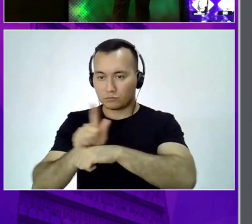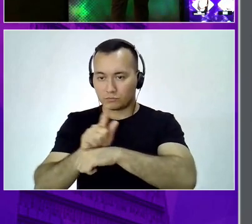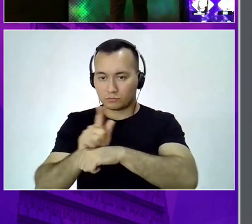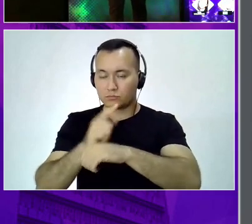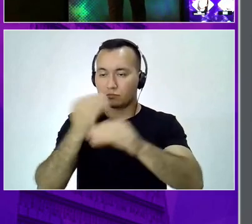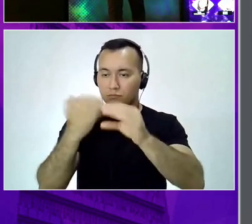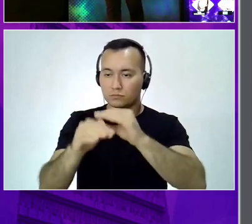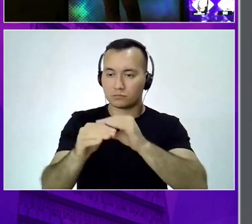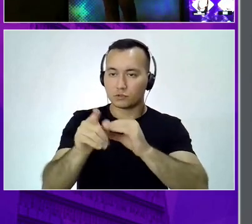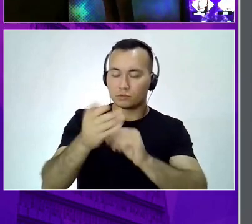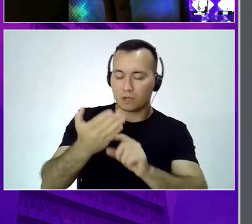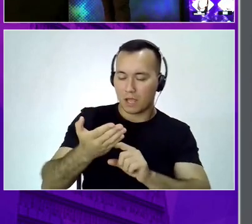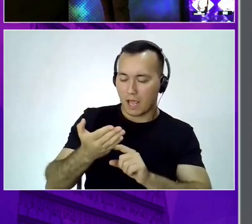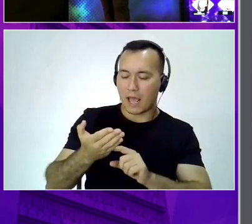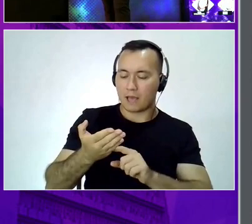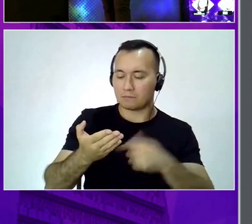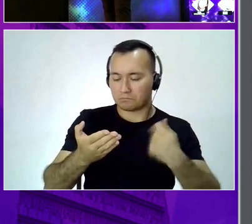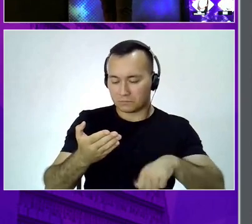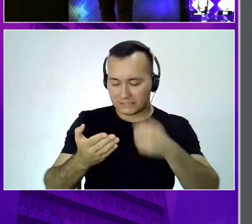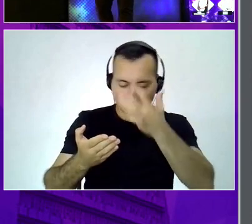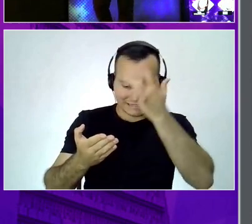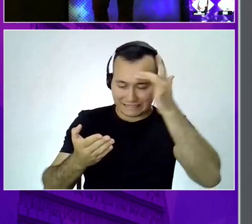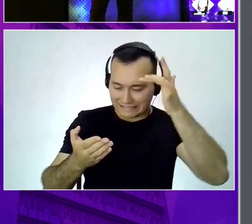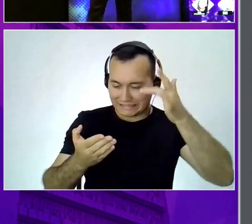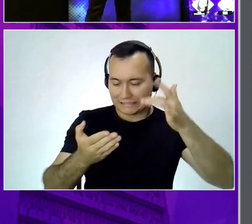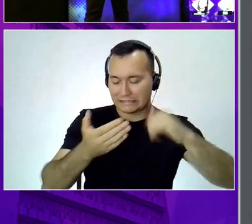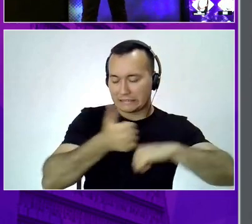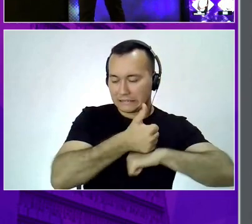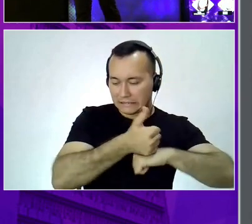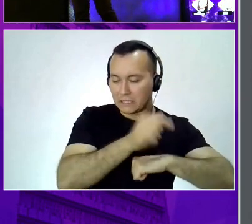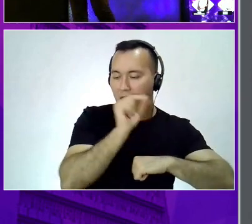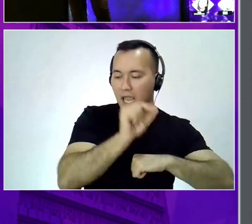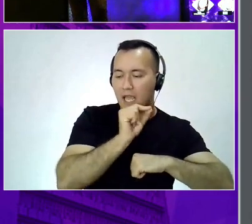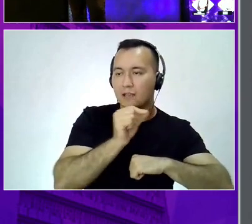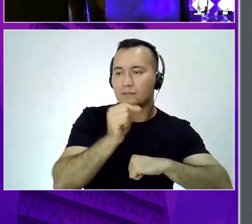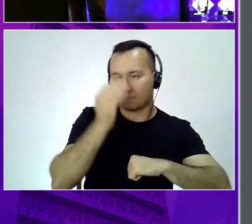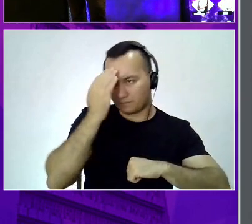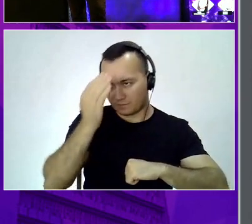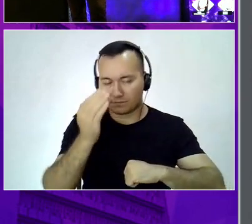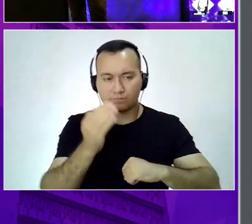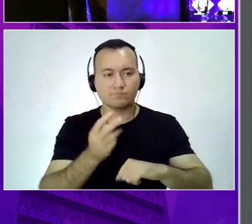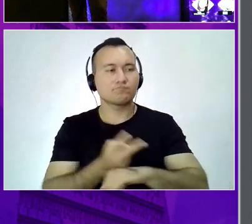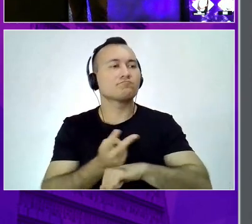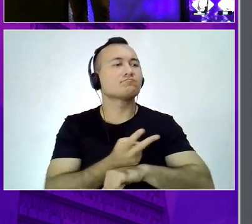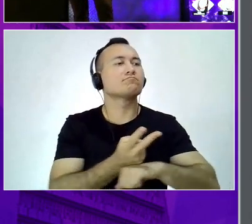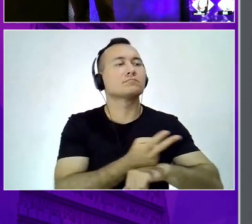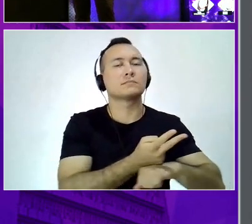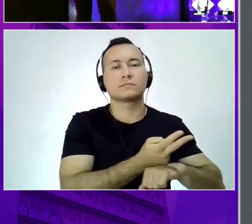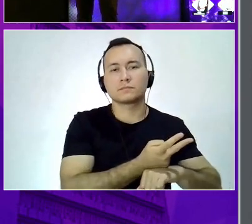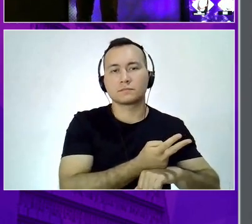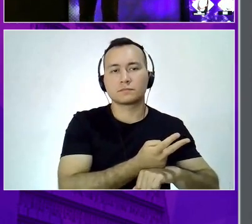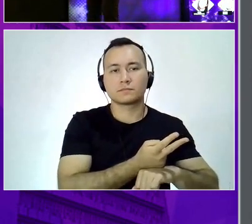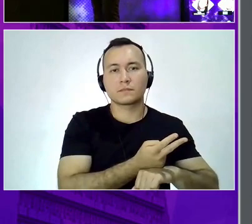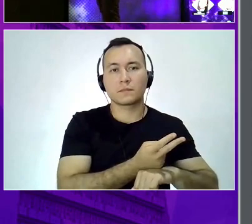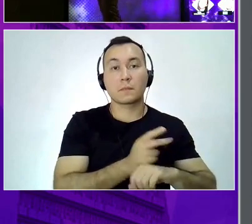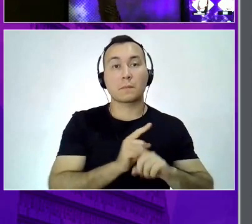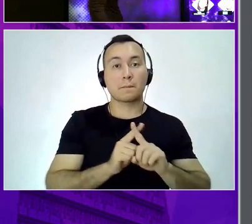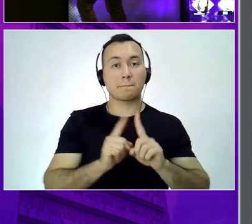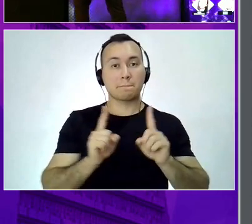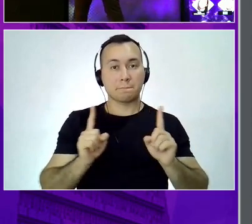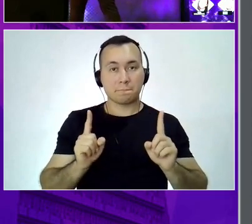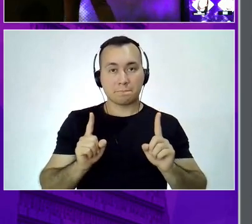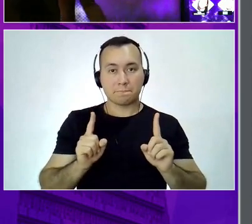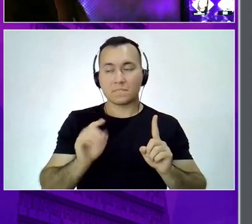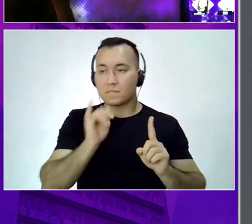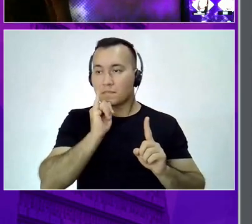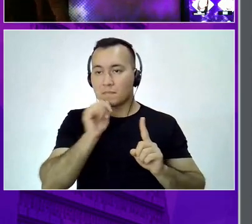Todo dia. Então, esse é um exemplo que a gente pode usar a Generative AI. Porque o que a gente faz? Quando o gestor